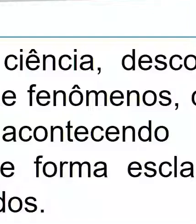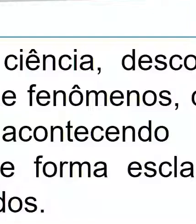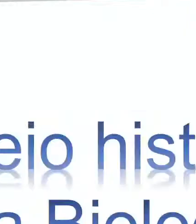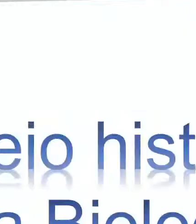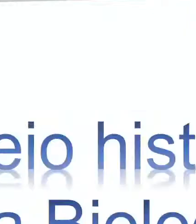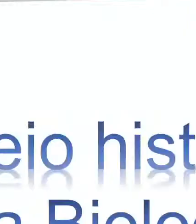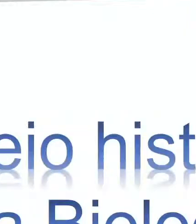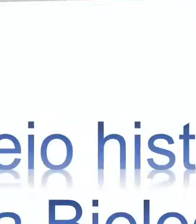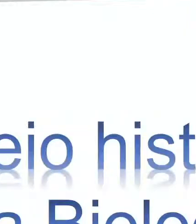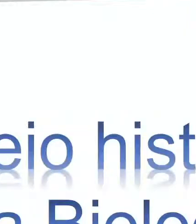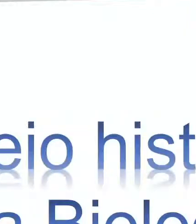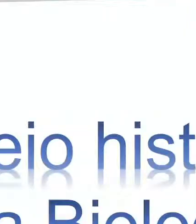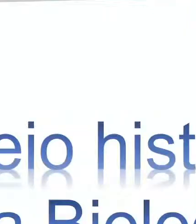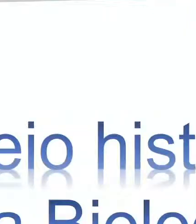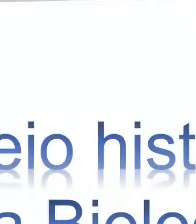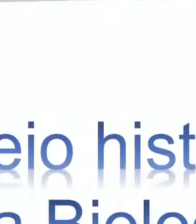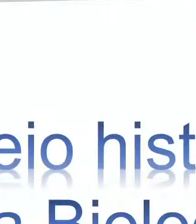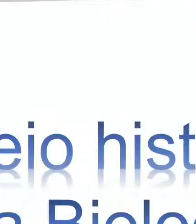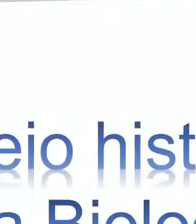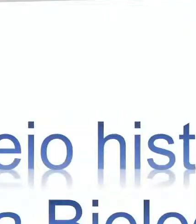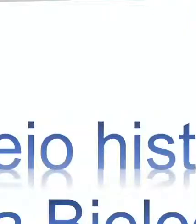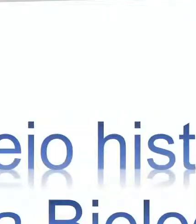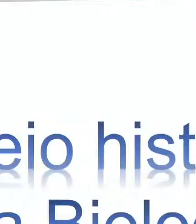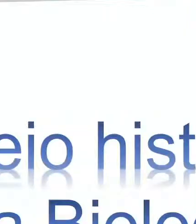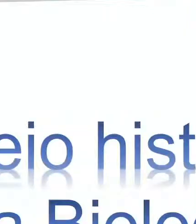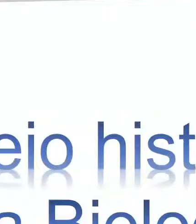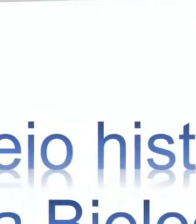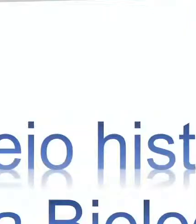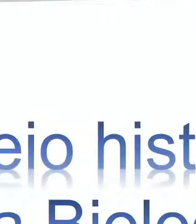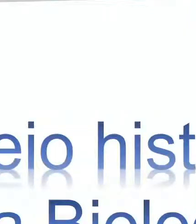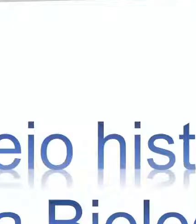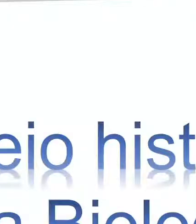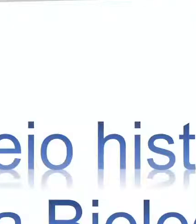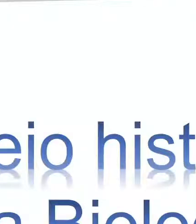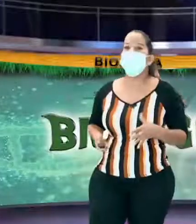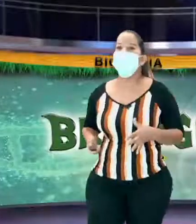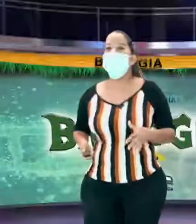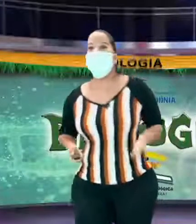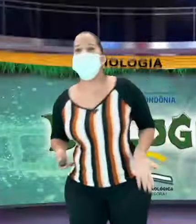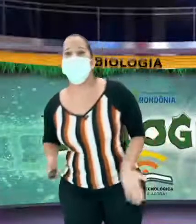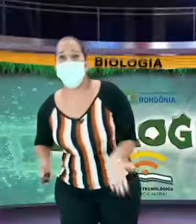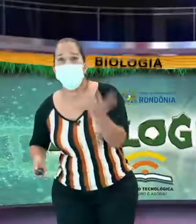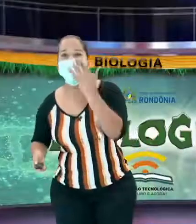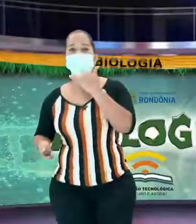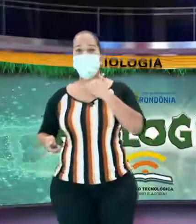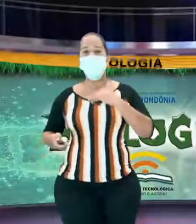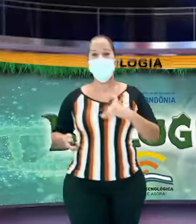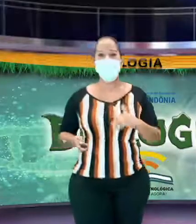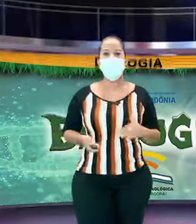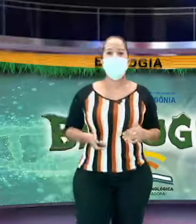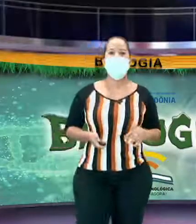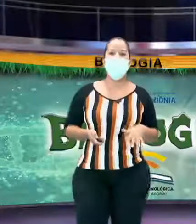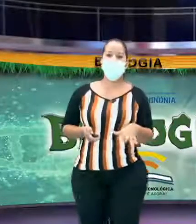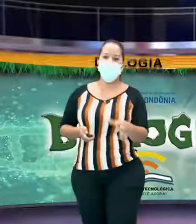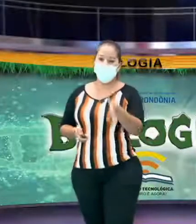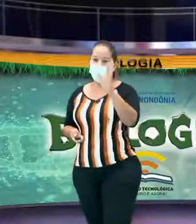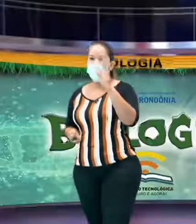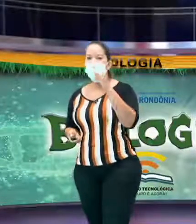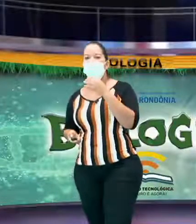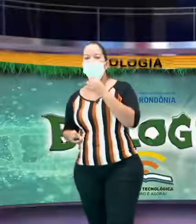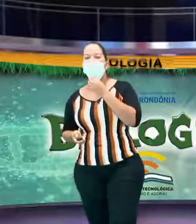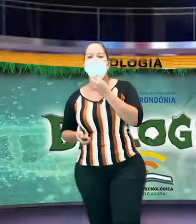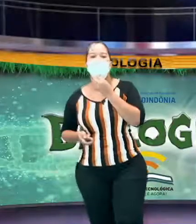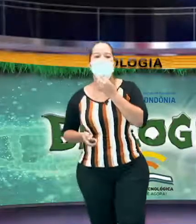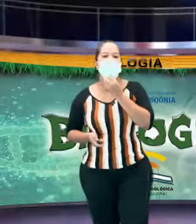então? Vamos lá? Então, vamos fazer um breve passeio. Segue aqui o bonde, né, que a gente